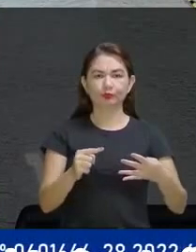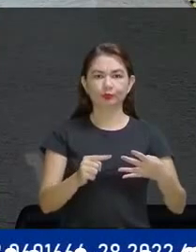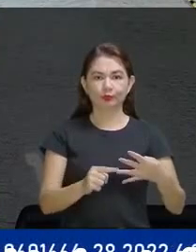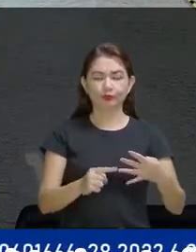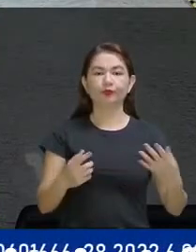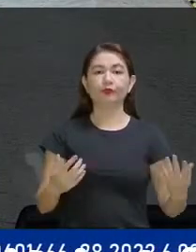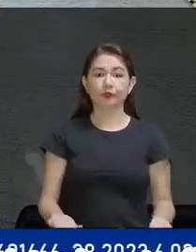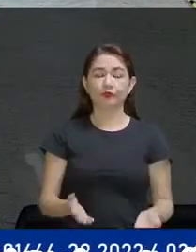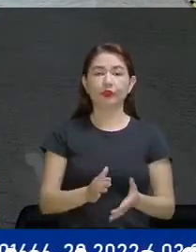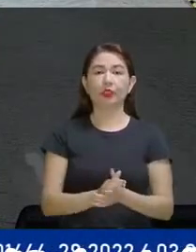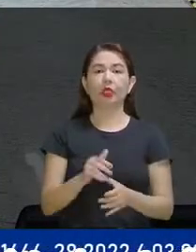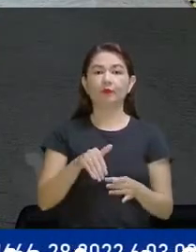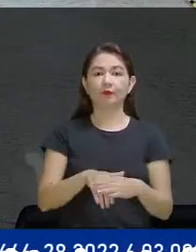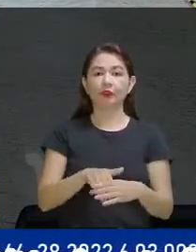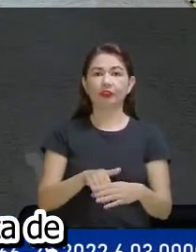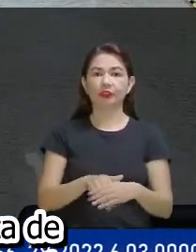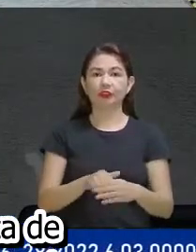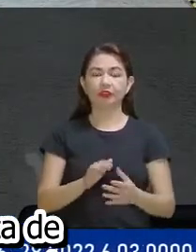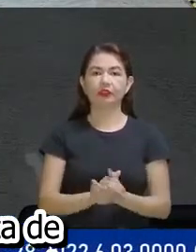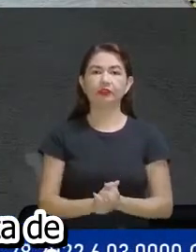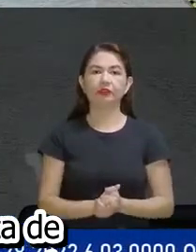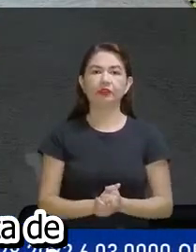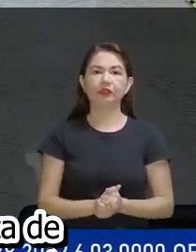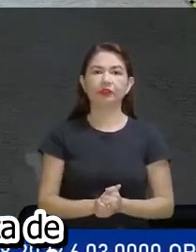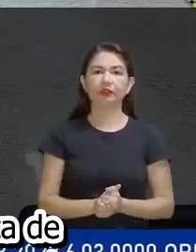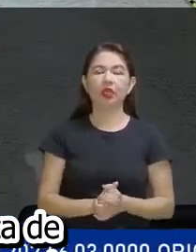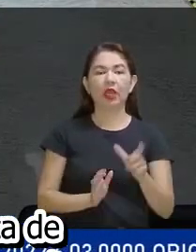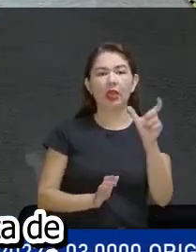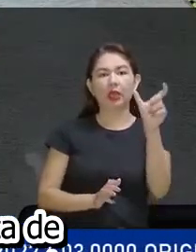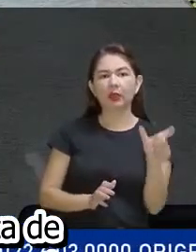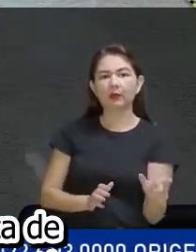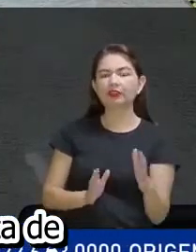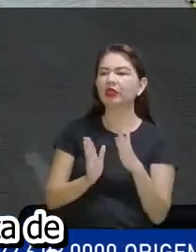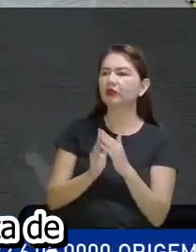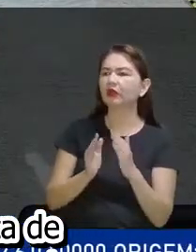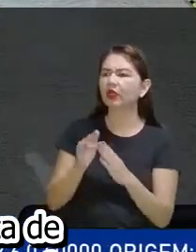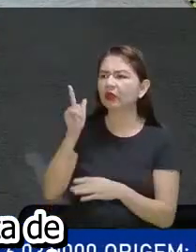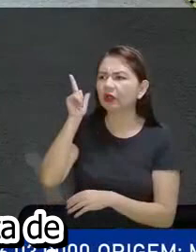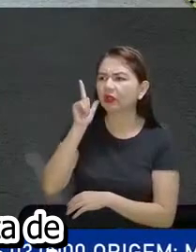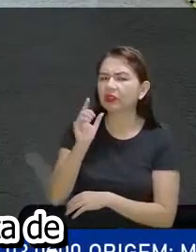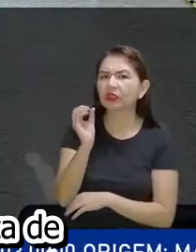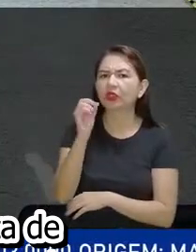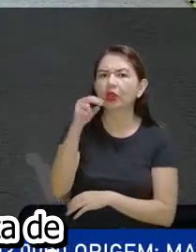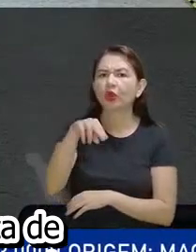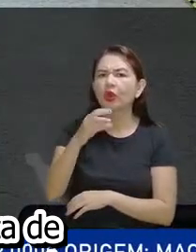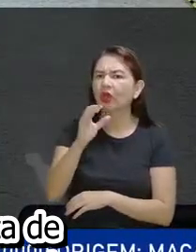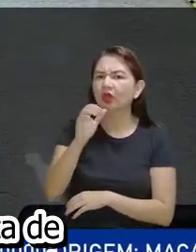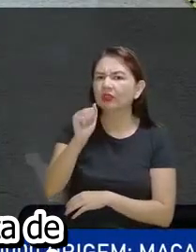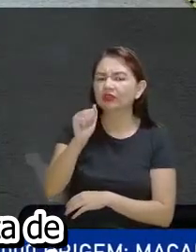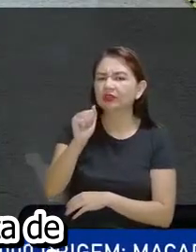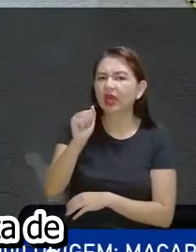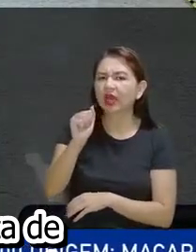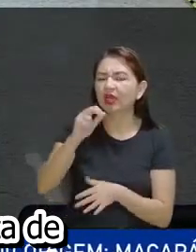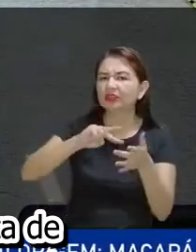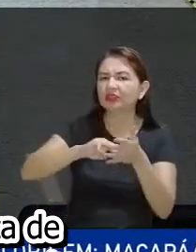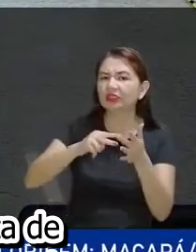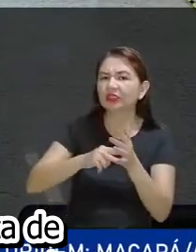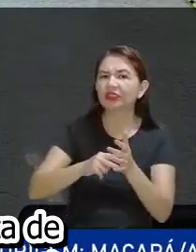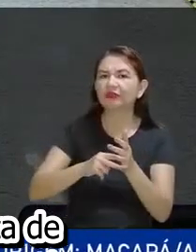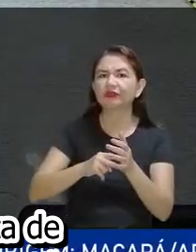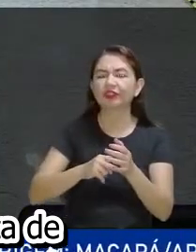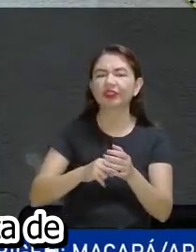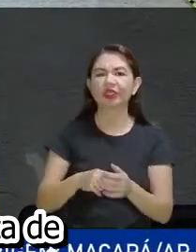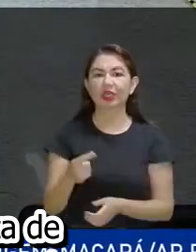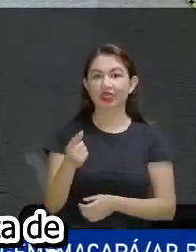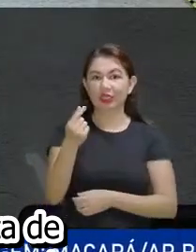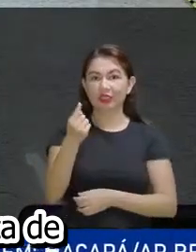enviar a data de votação, eleitor pede se irá ganhar uma onça, referência à nota de 500. Então, está muito bem